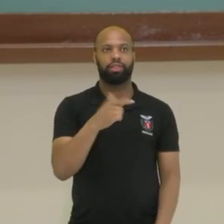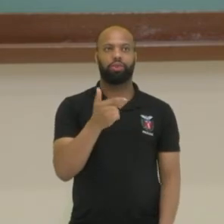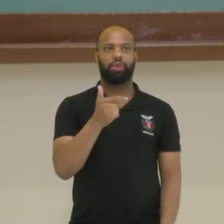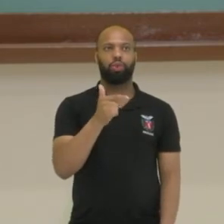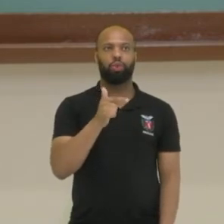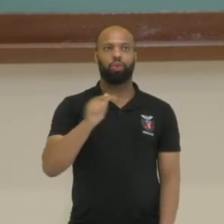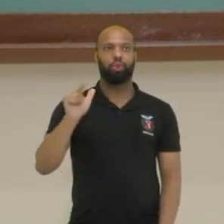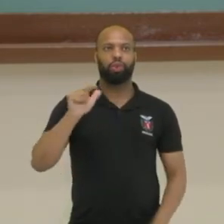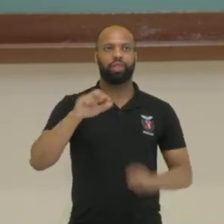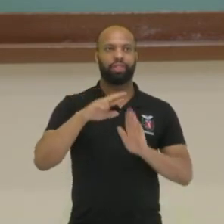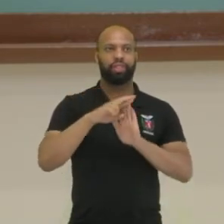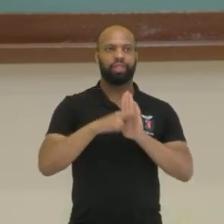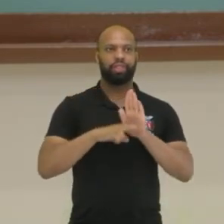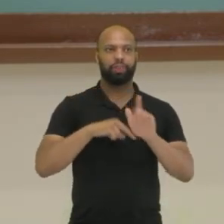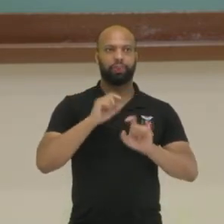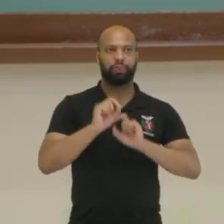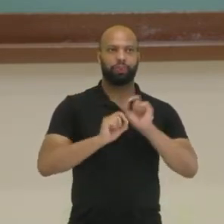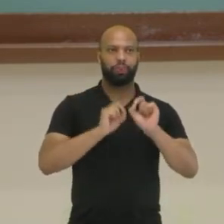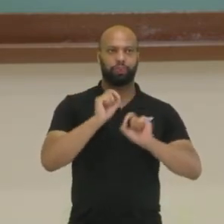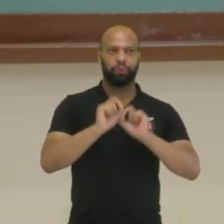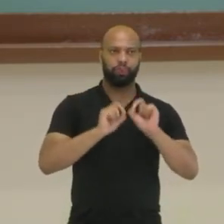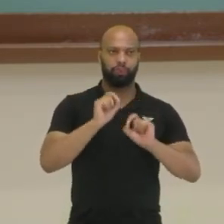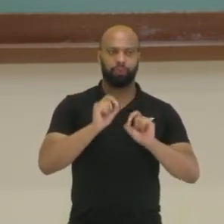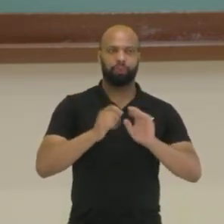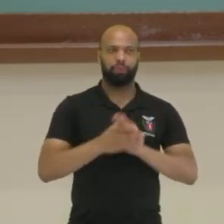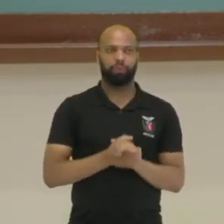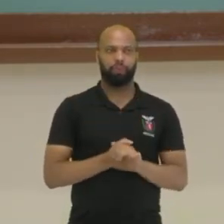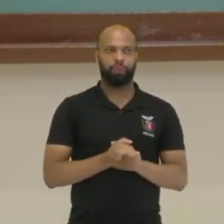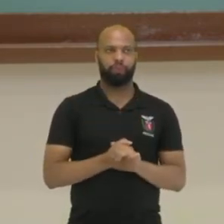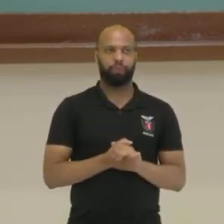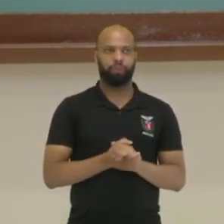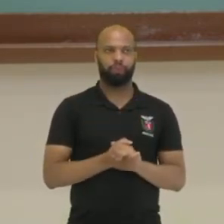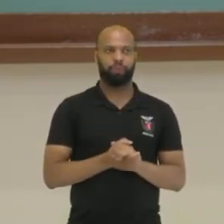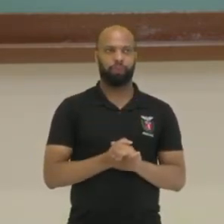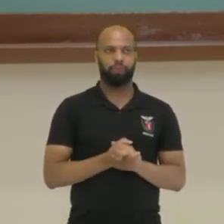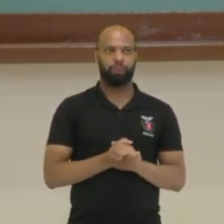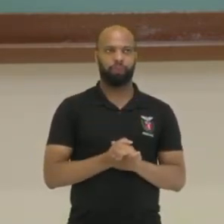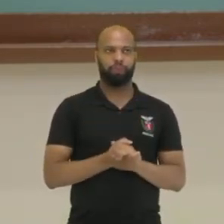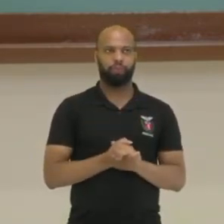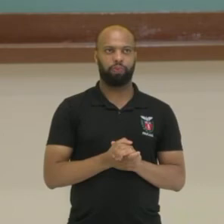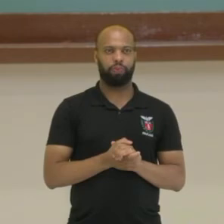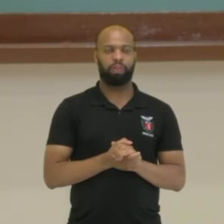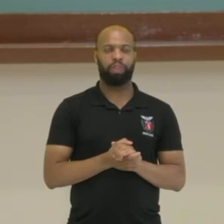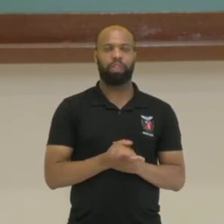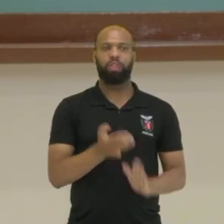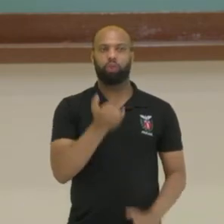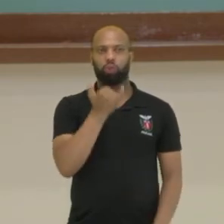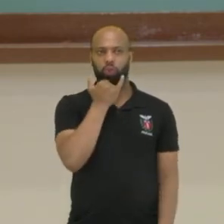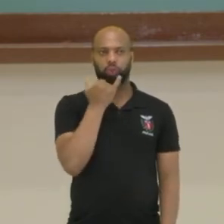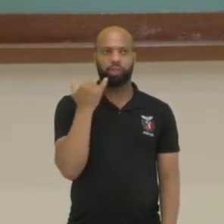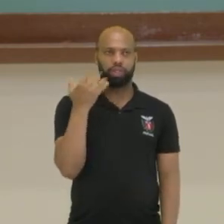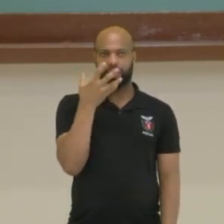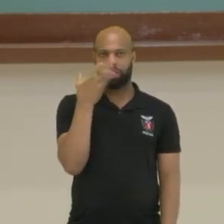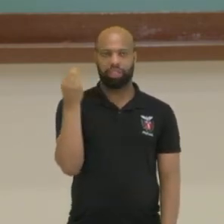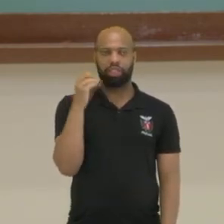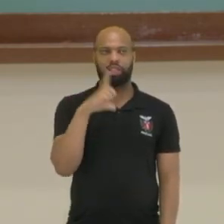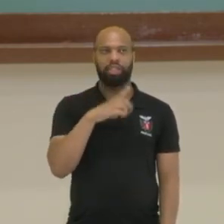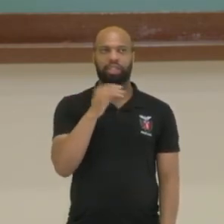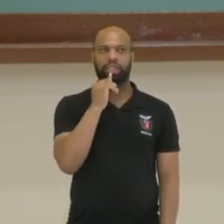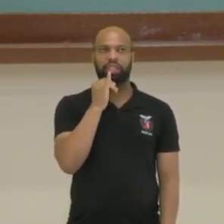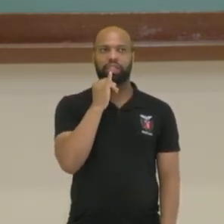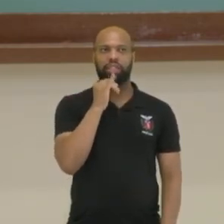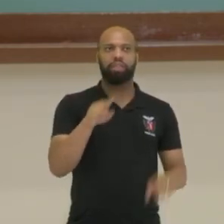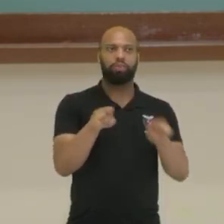terceira propriedade. O que será que ela conta para nós? Ah, eu esqueci. Na segunda propriedade eu trouxe um exemplo aqui para